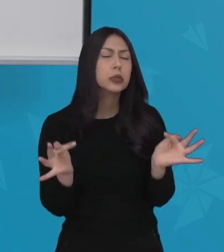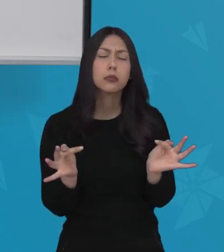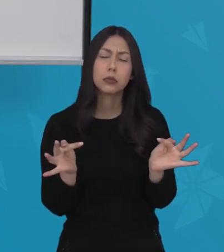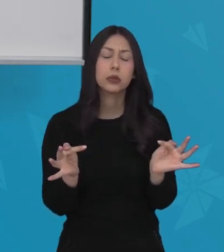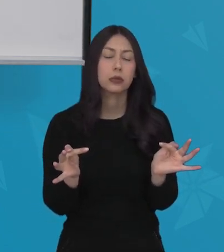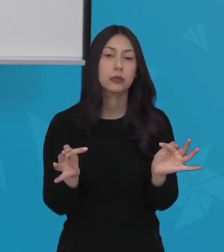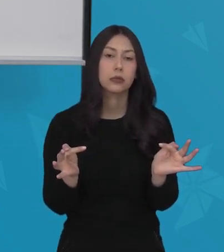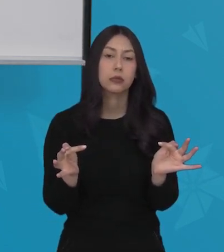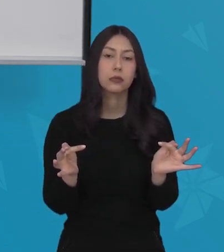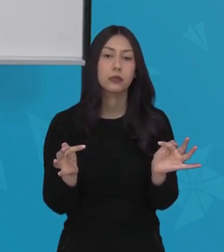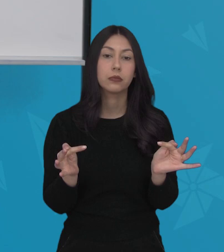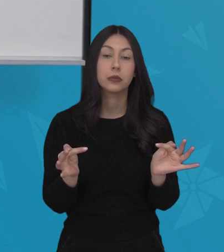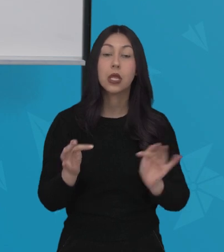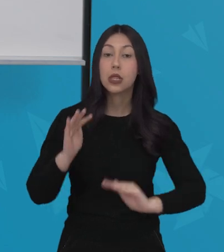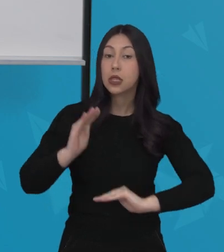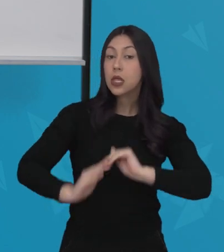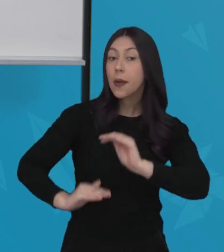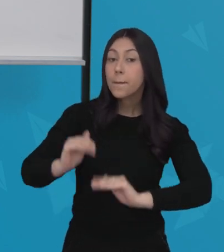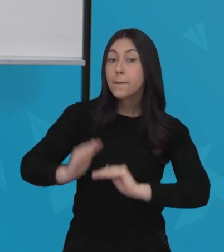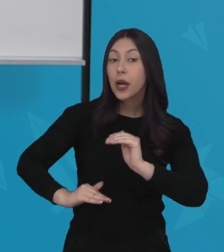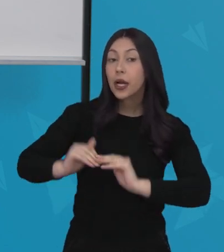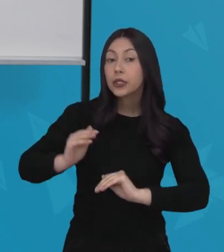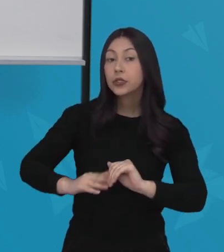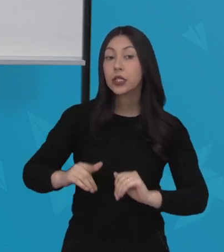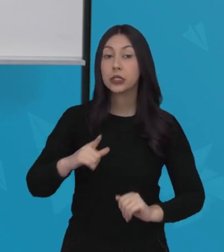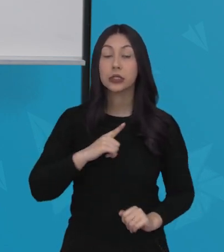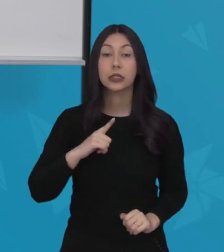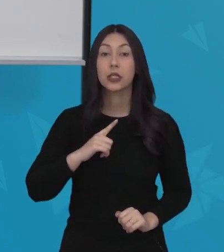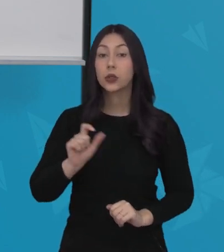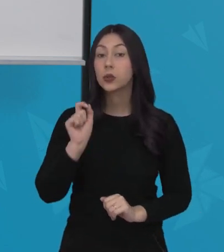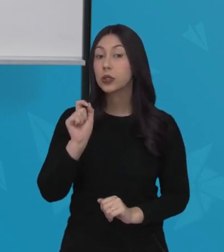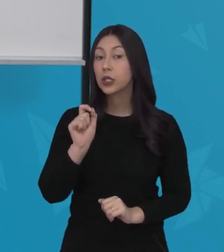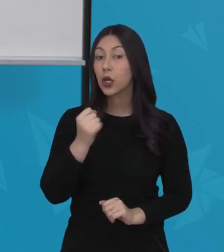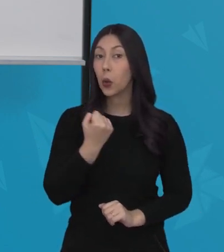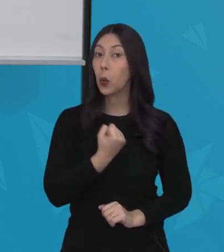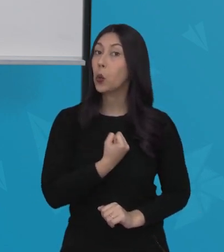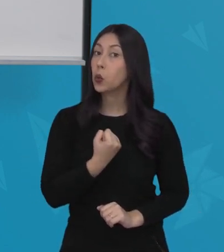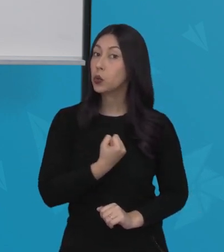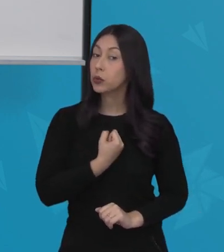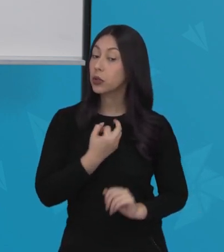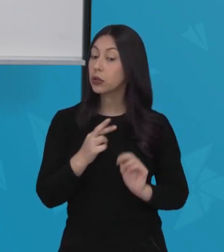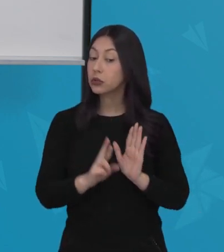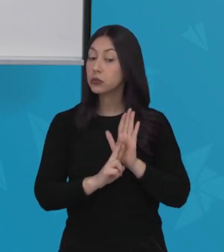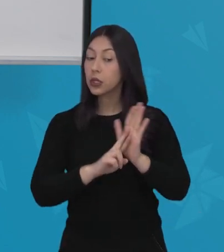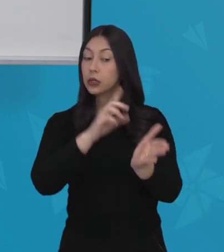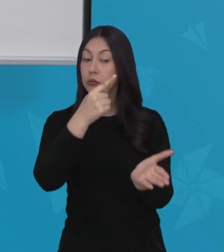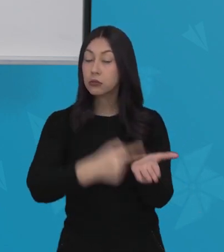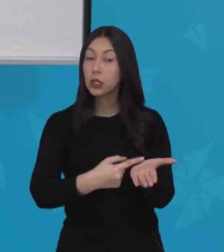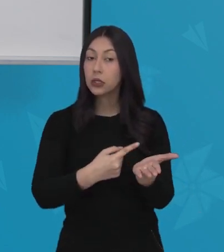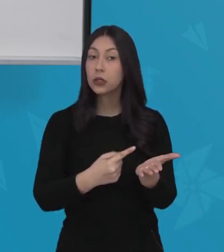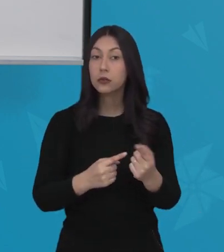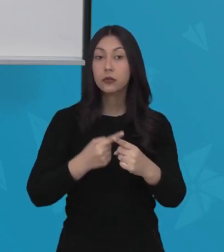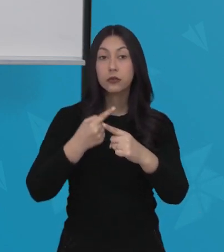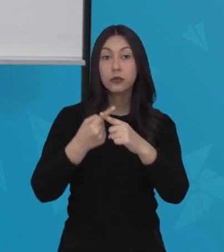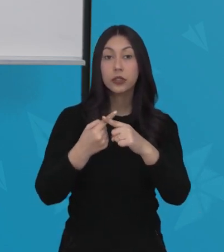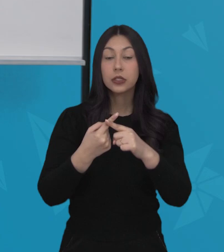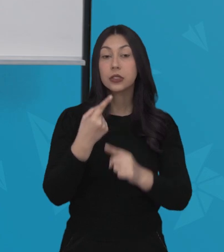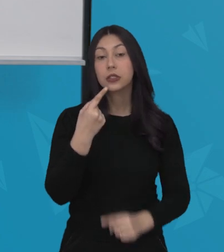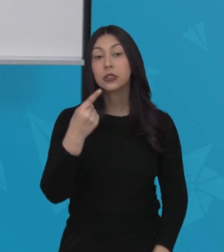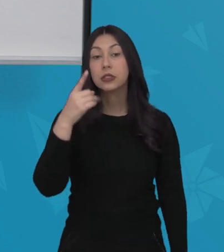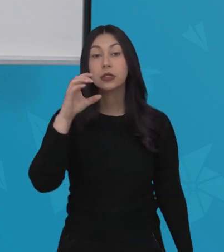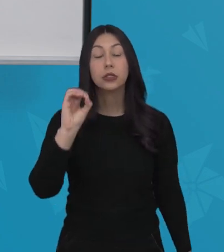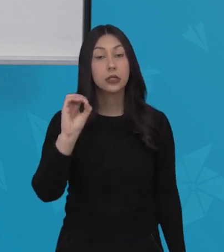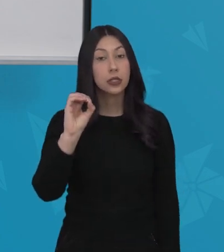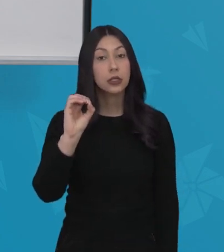simples. Na prática, a gente vai ter que um número representado em notação científica, então um número nzinho